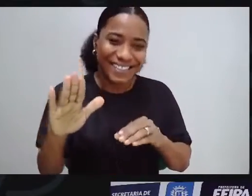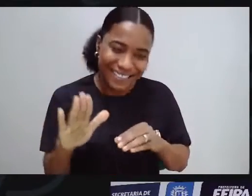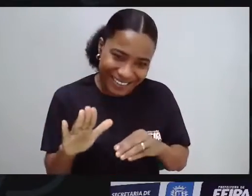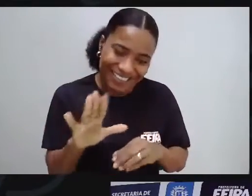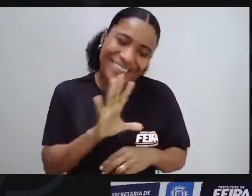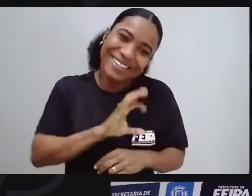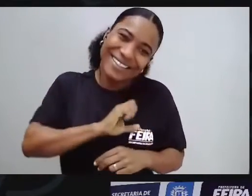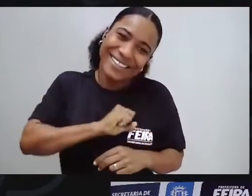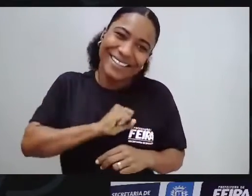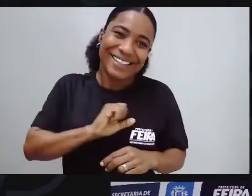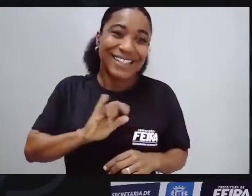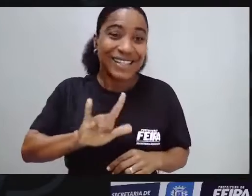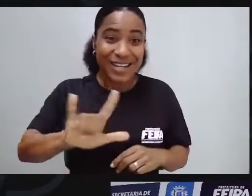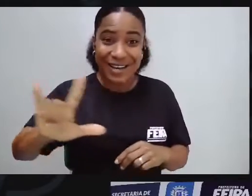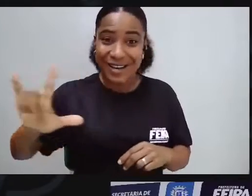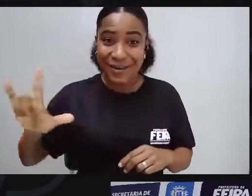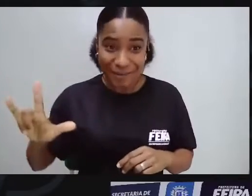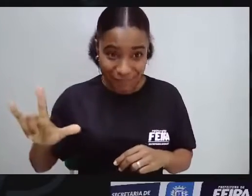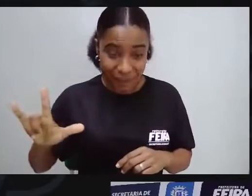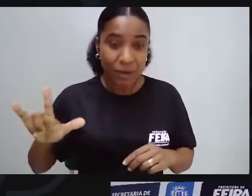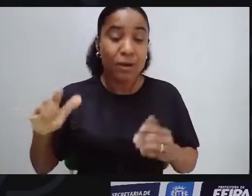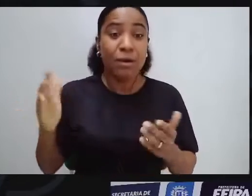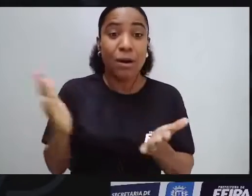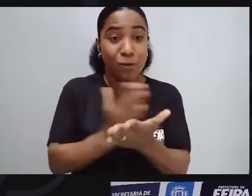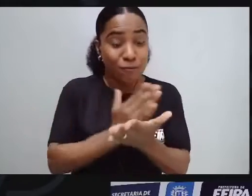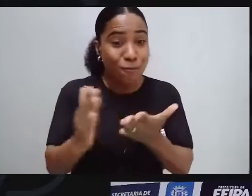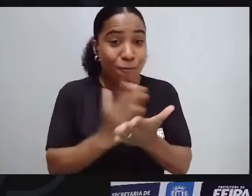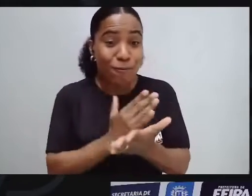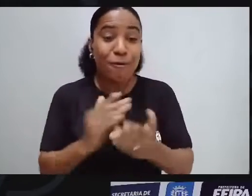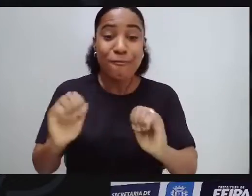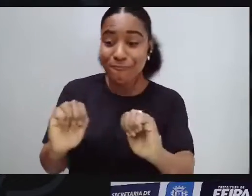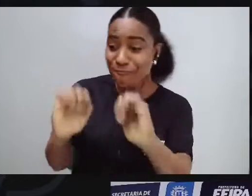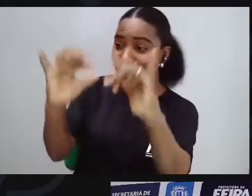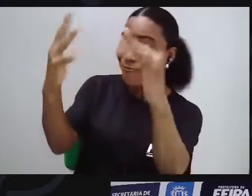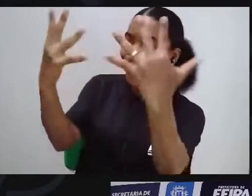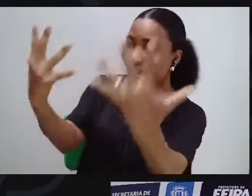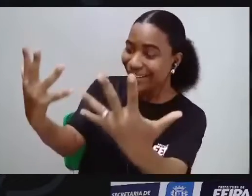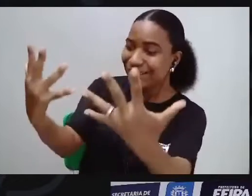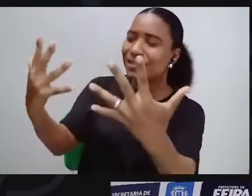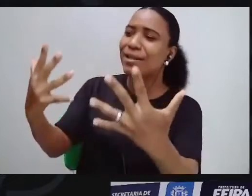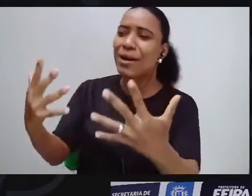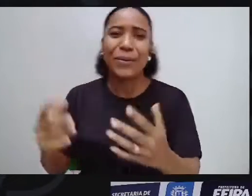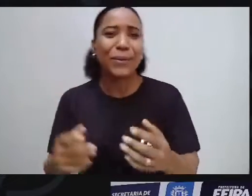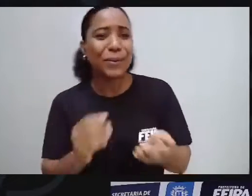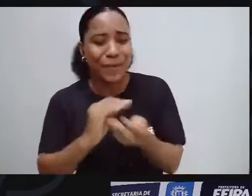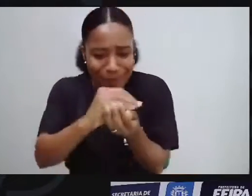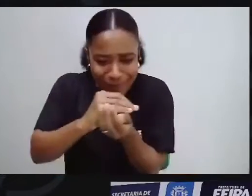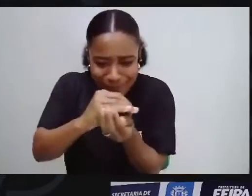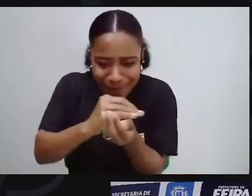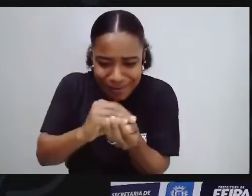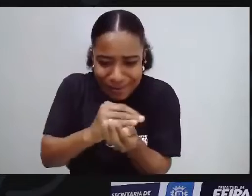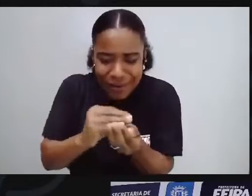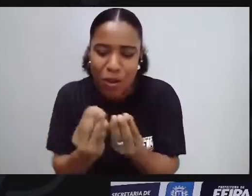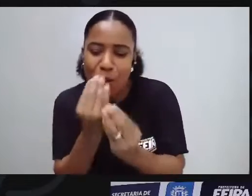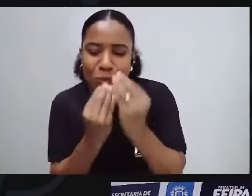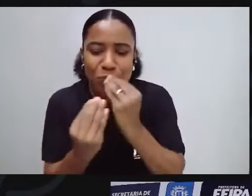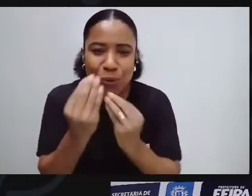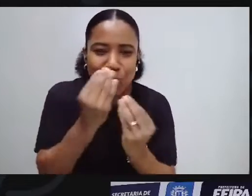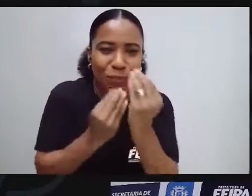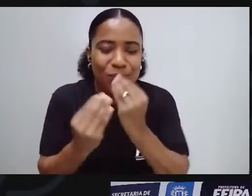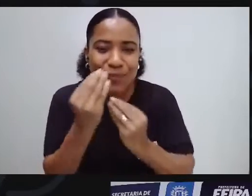aquelas festinhas de aniversário para comer brigadeiro o empinar pipa com os amigos